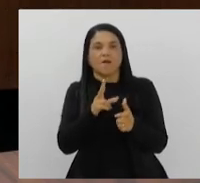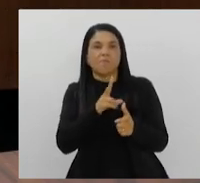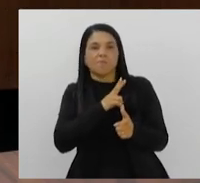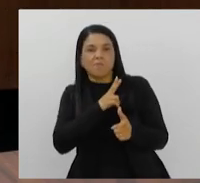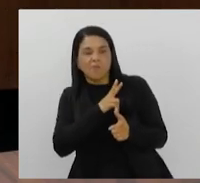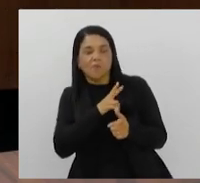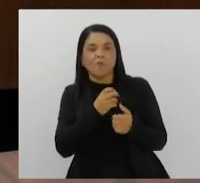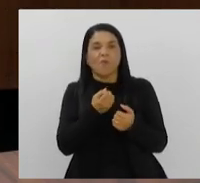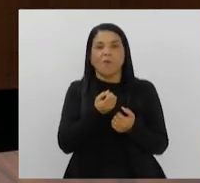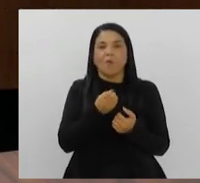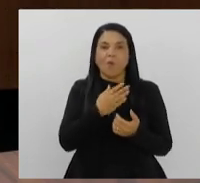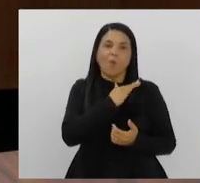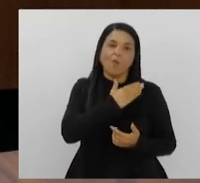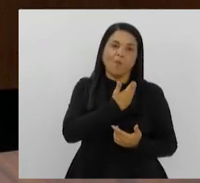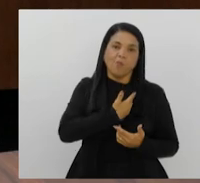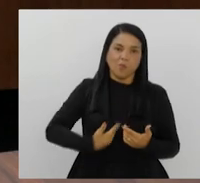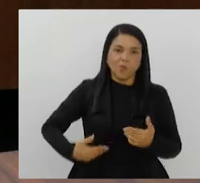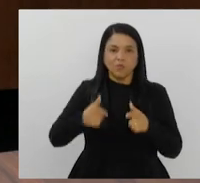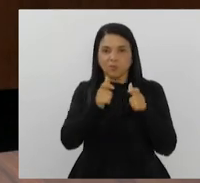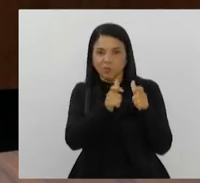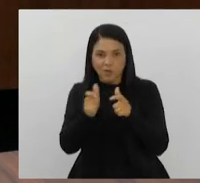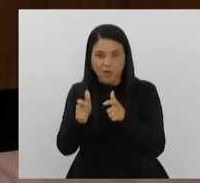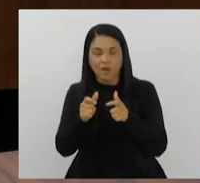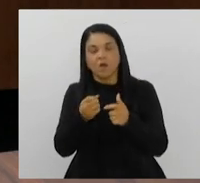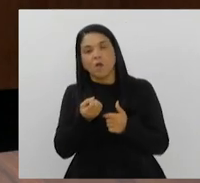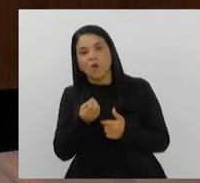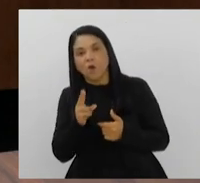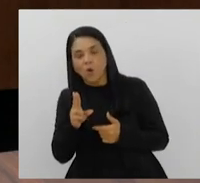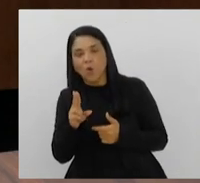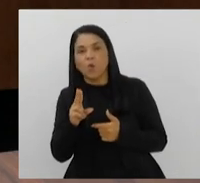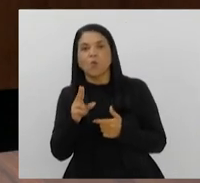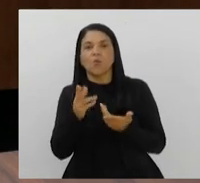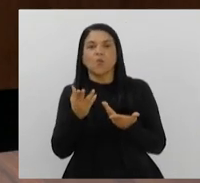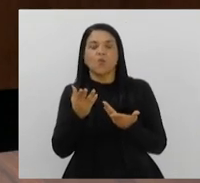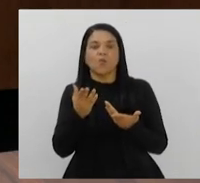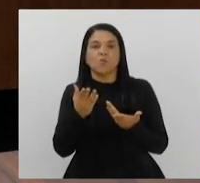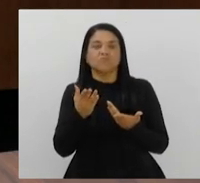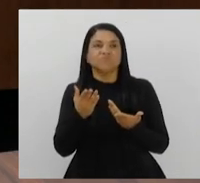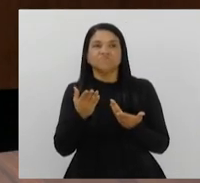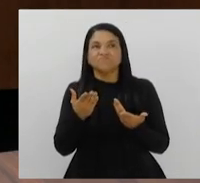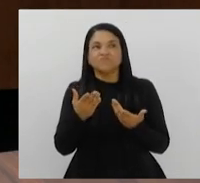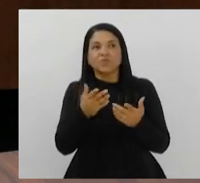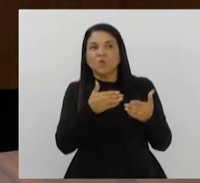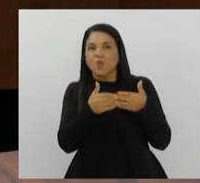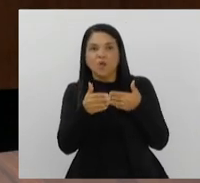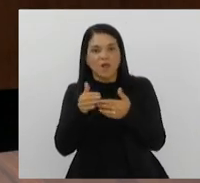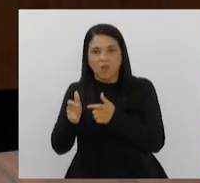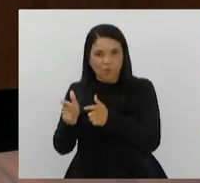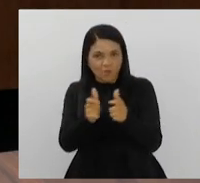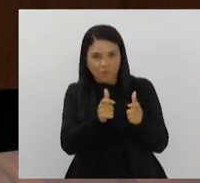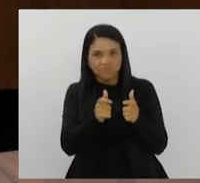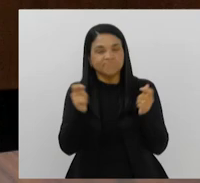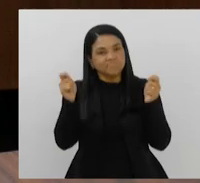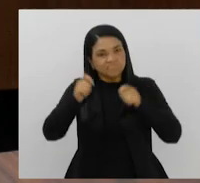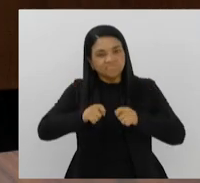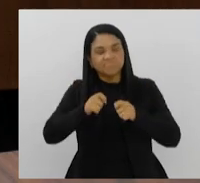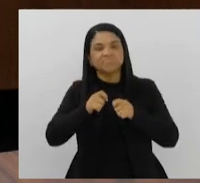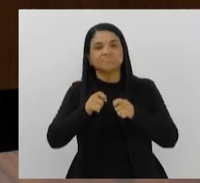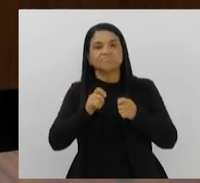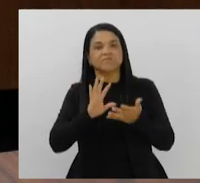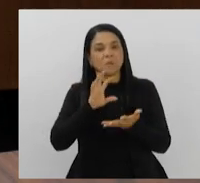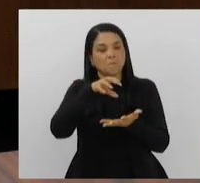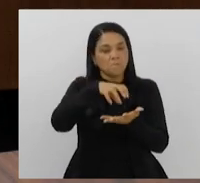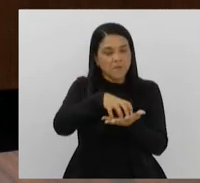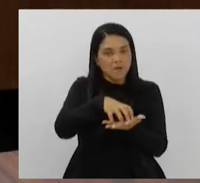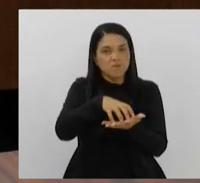comunidade, vai aumentar muito a doação de sangue. E com isso nós vamos conseguir abastecer todos os bancos de sangue e não vai mais